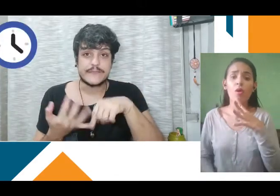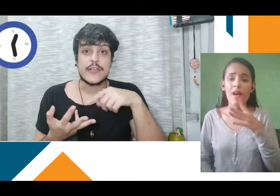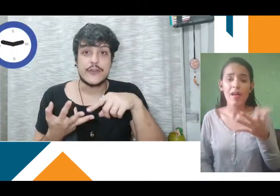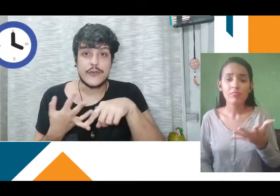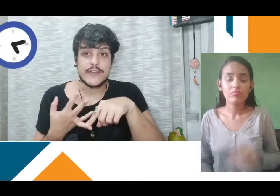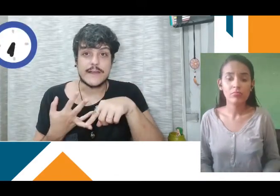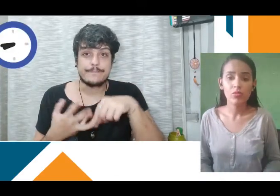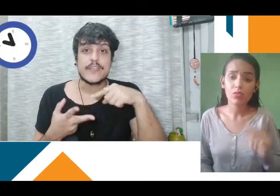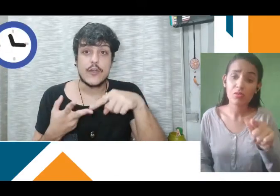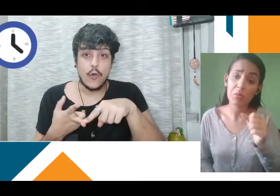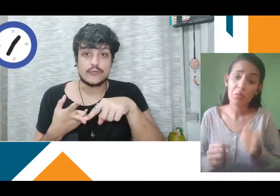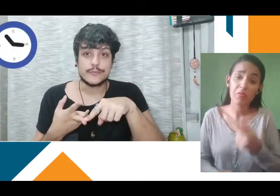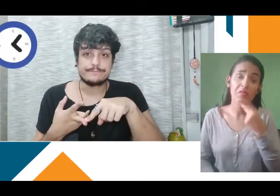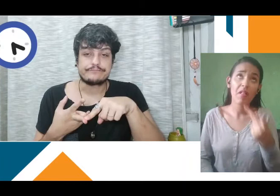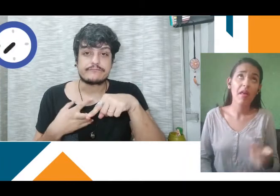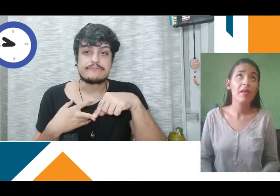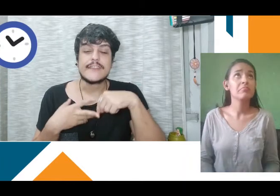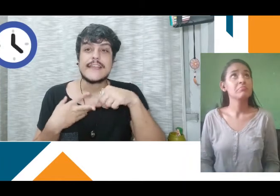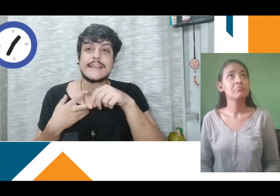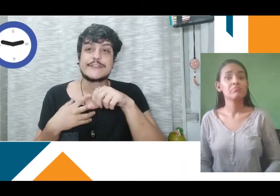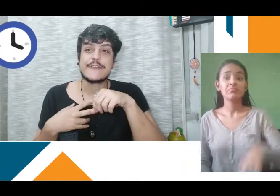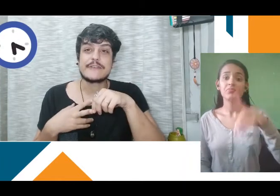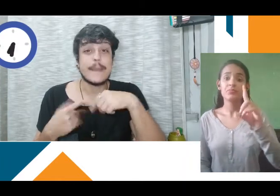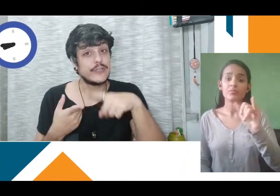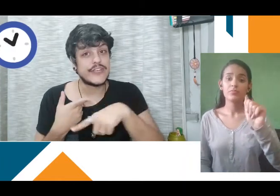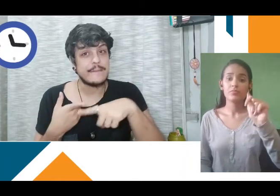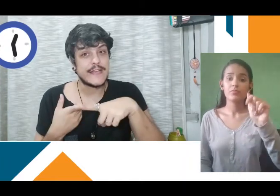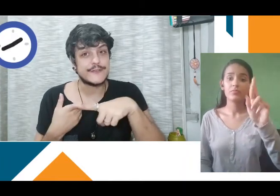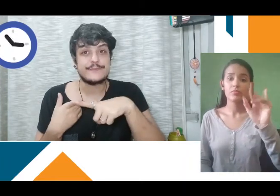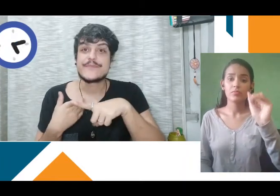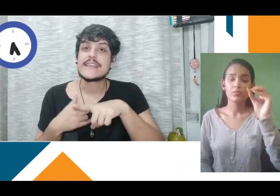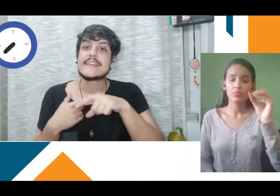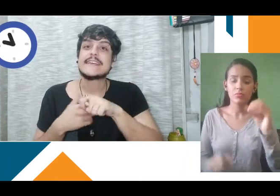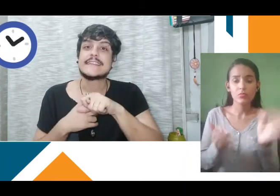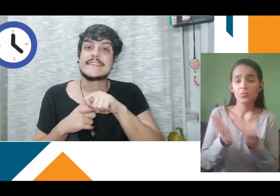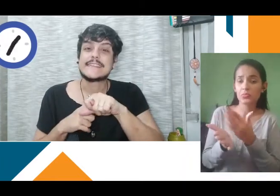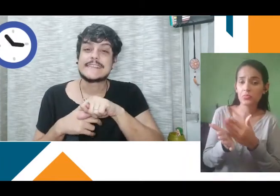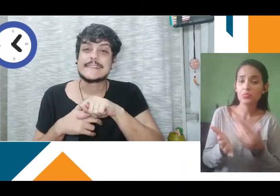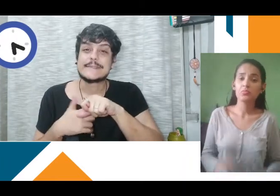Diário, crônica, conto, deixa eu ver mais o que, bula de remédio.